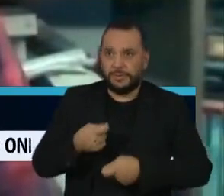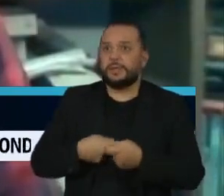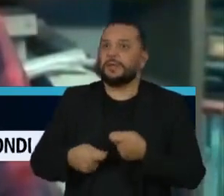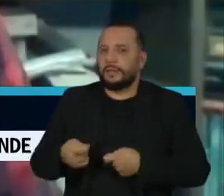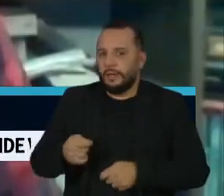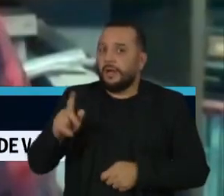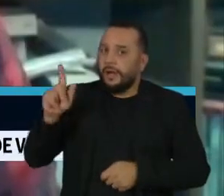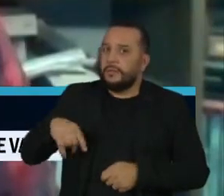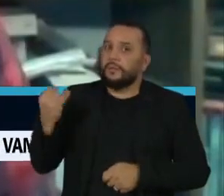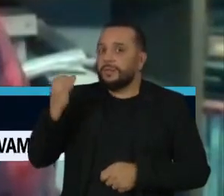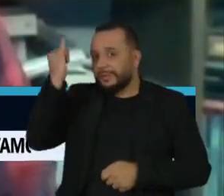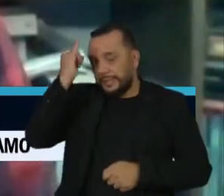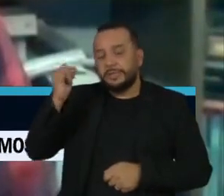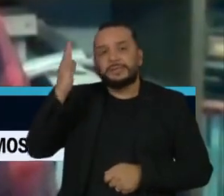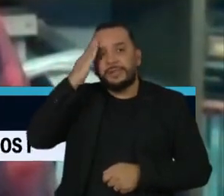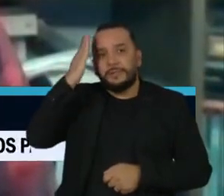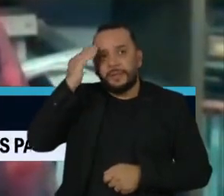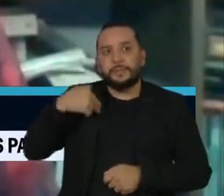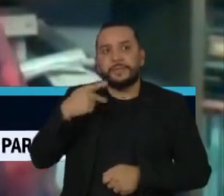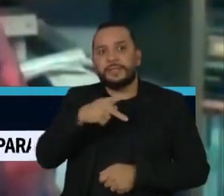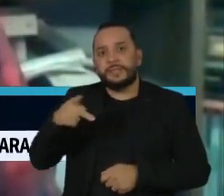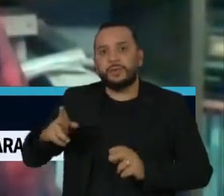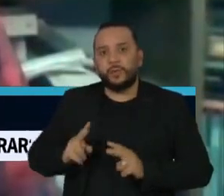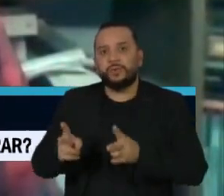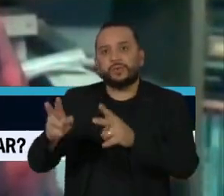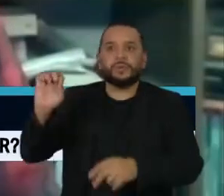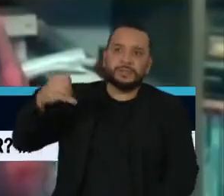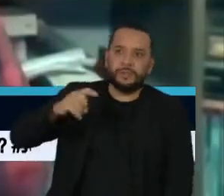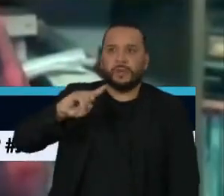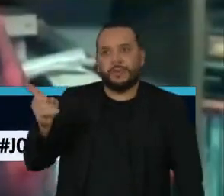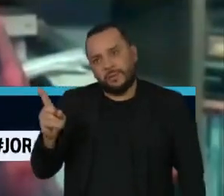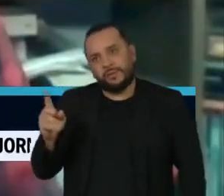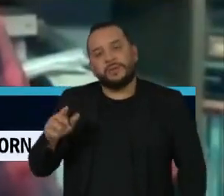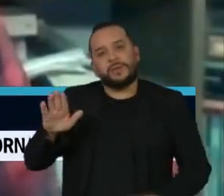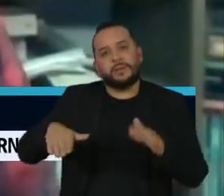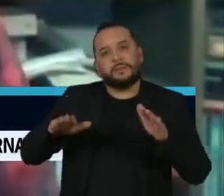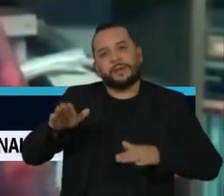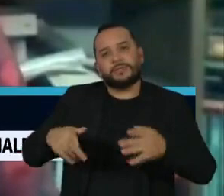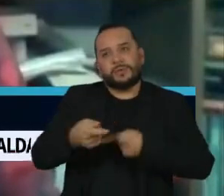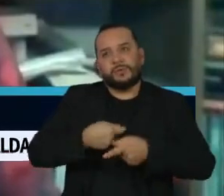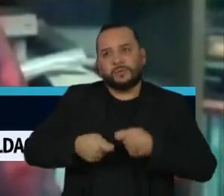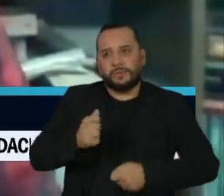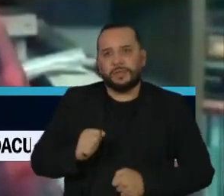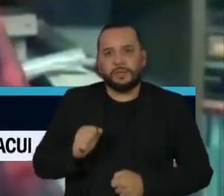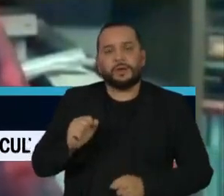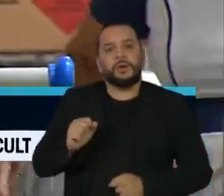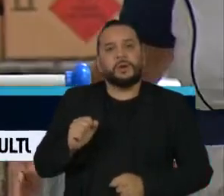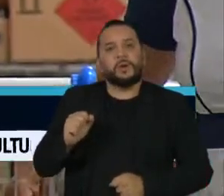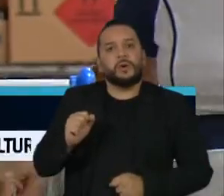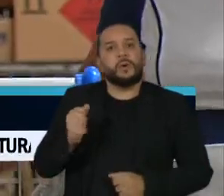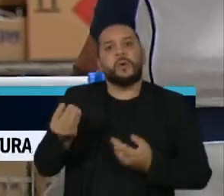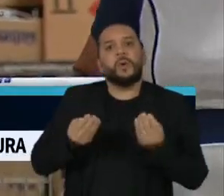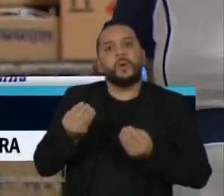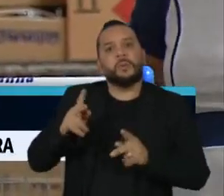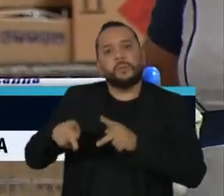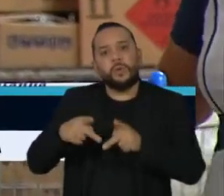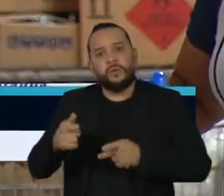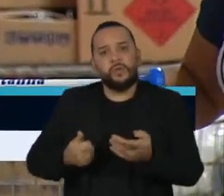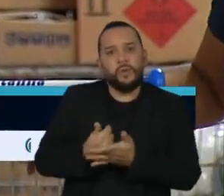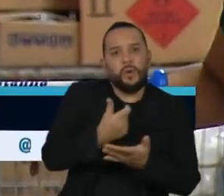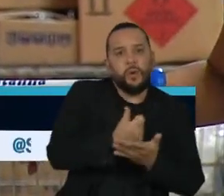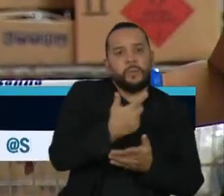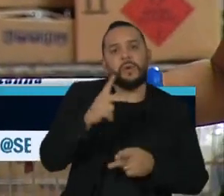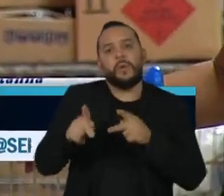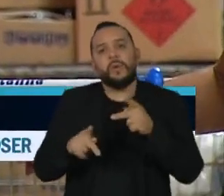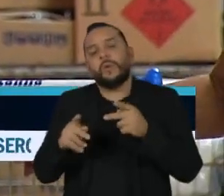governos a base material de uma sociedade ou seja como ela consome como ela se alimenta enviem os